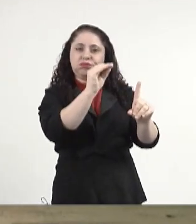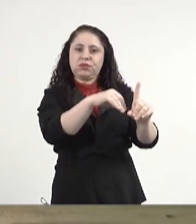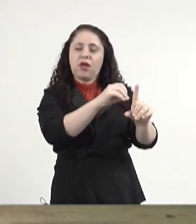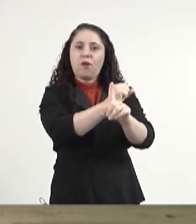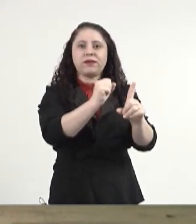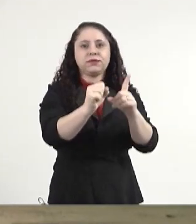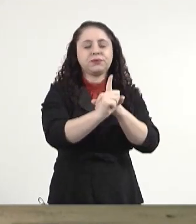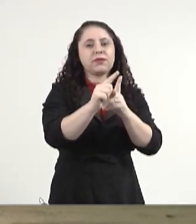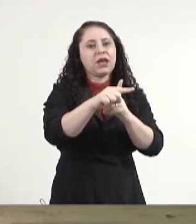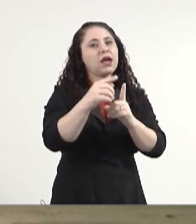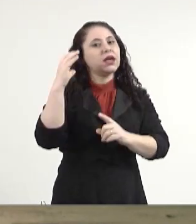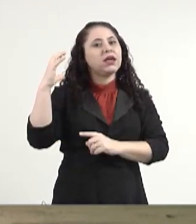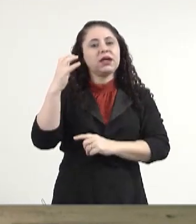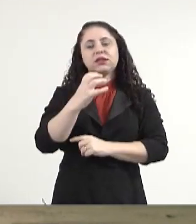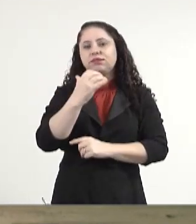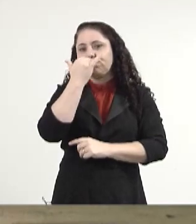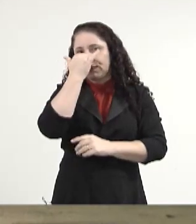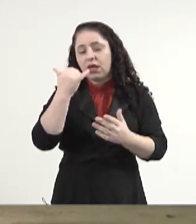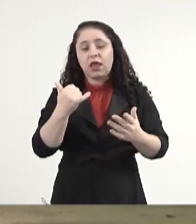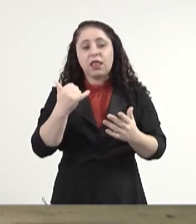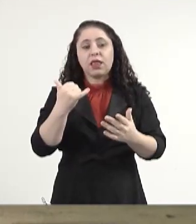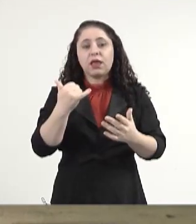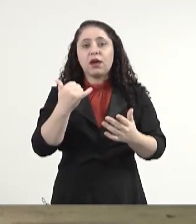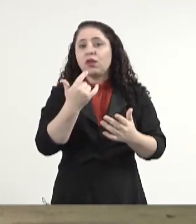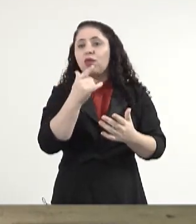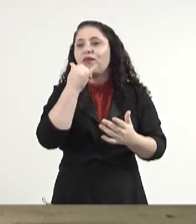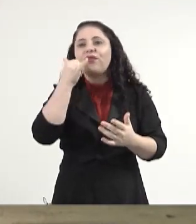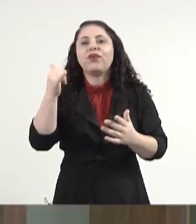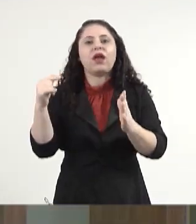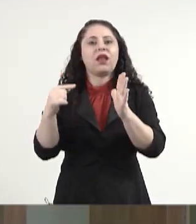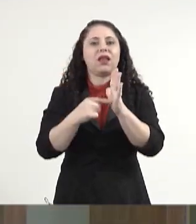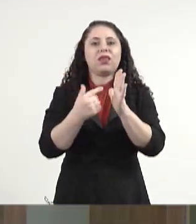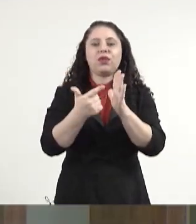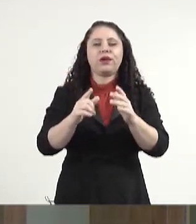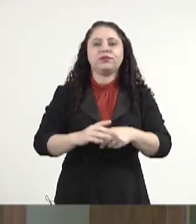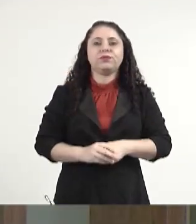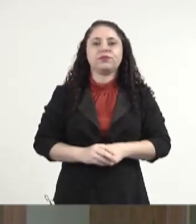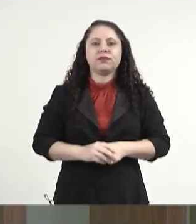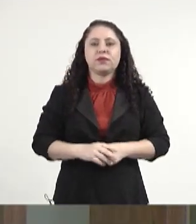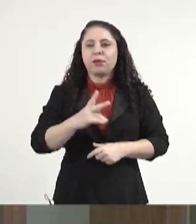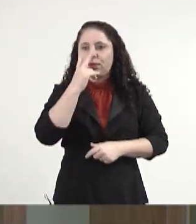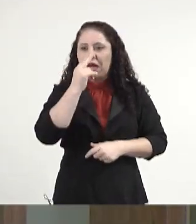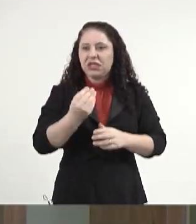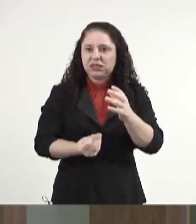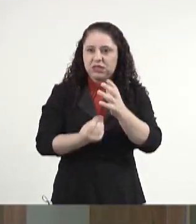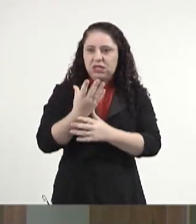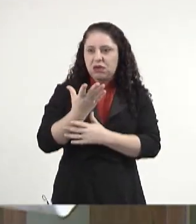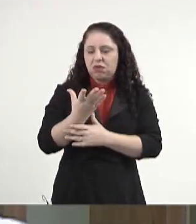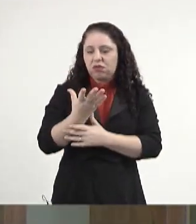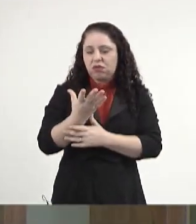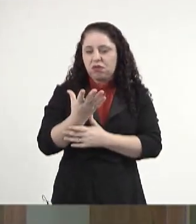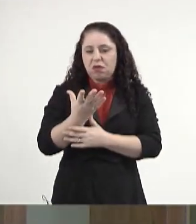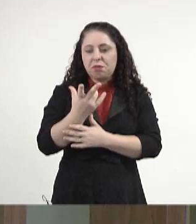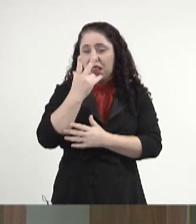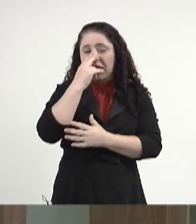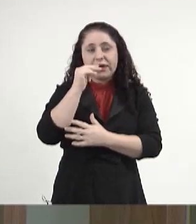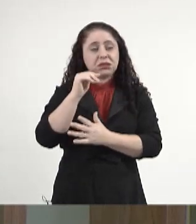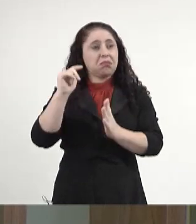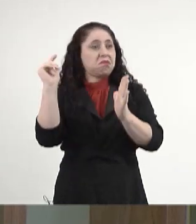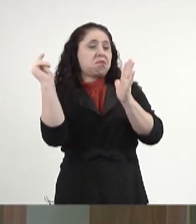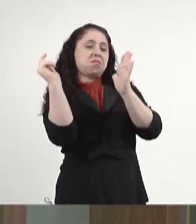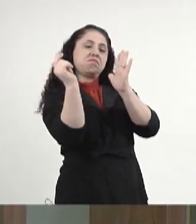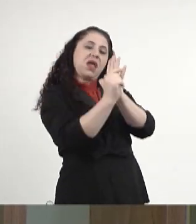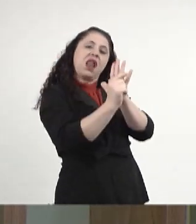social, são crimes que, infelizmente, a gente tem registrado. Exatamente, Tiago. Criou-se, infelizmente, né, um rótulo